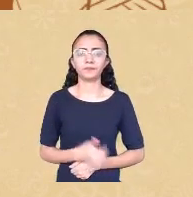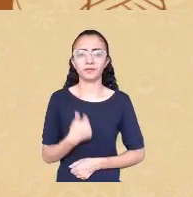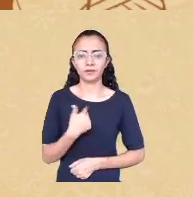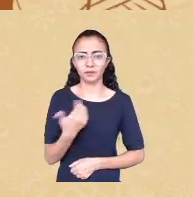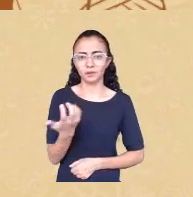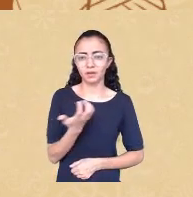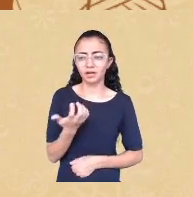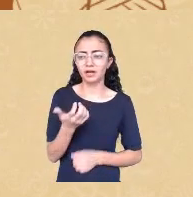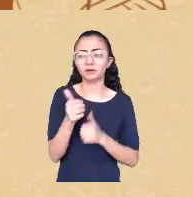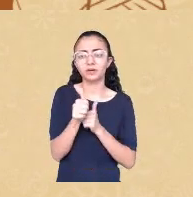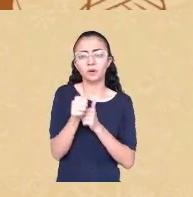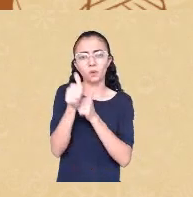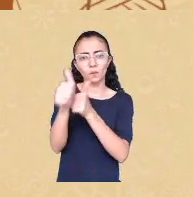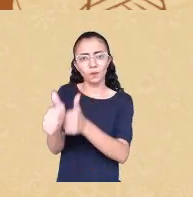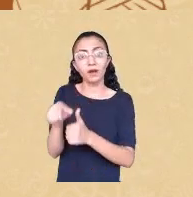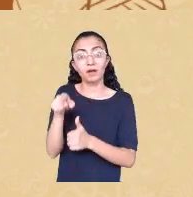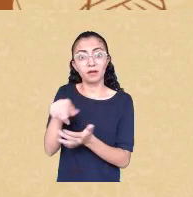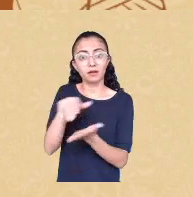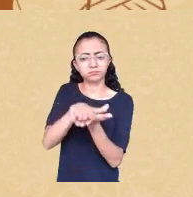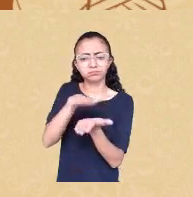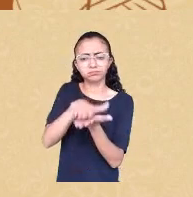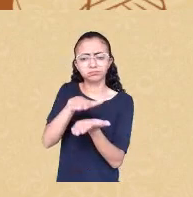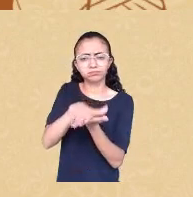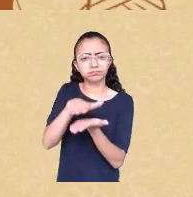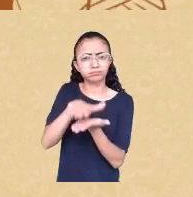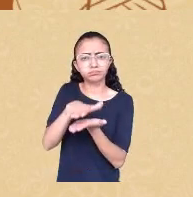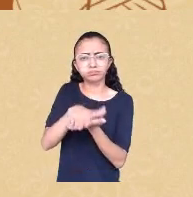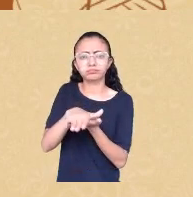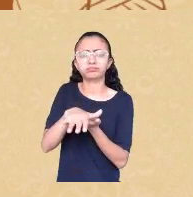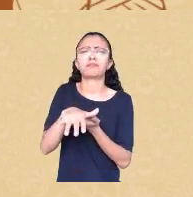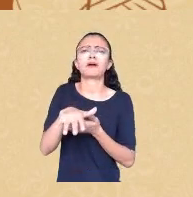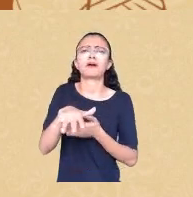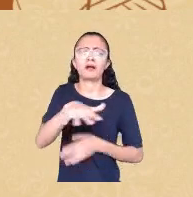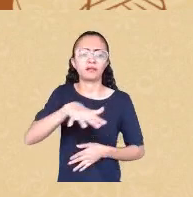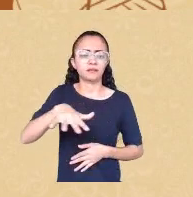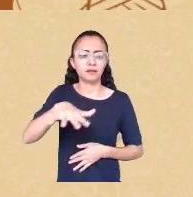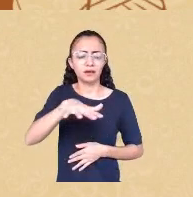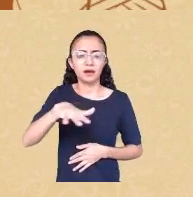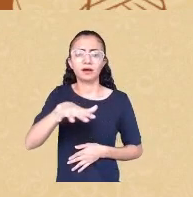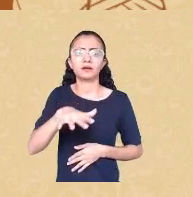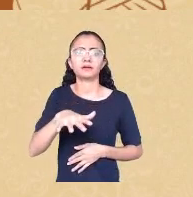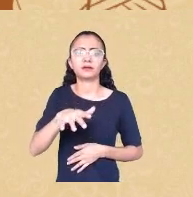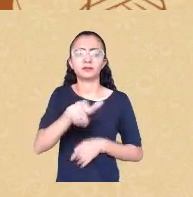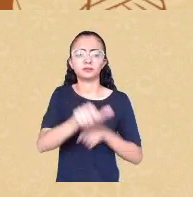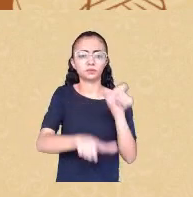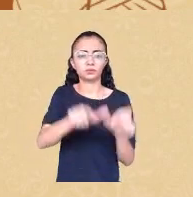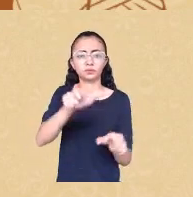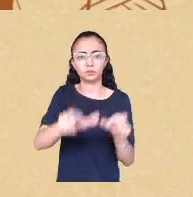tem produzido demais, demais, demais nesse campo principalmente da saúde da população negra. Bem,